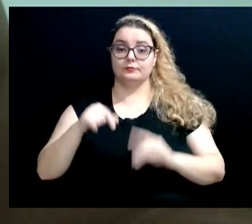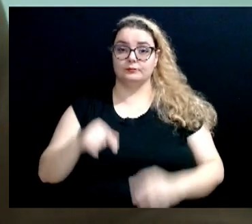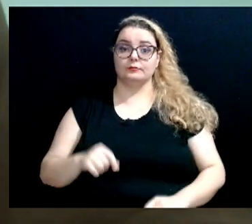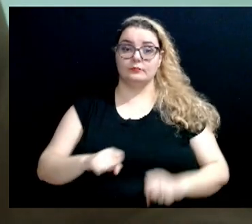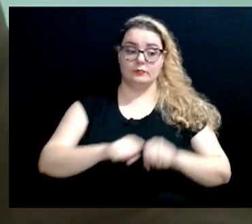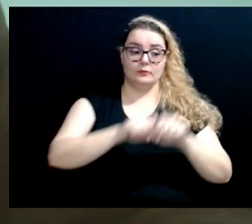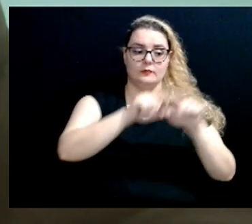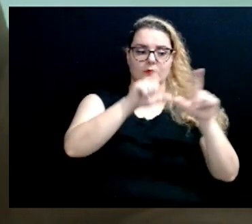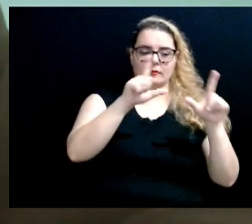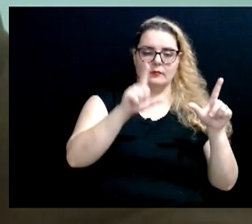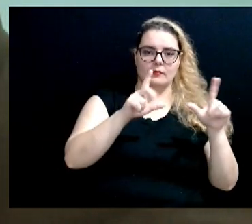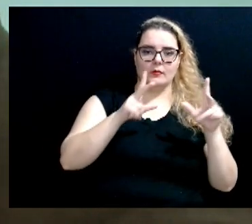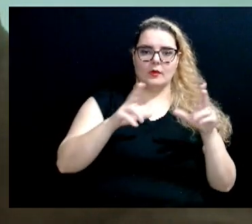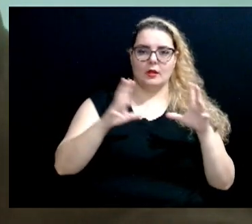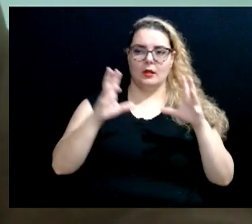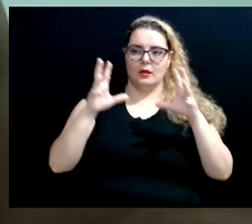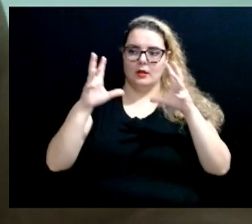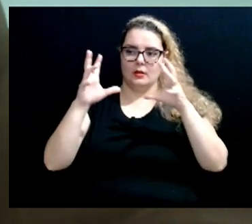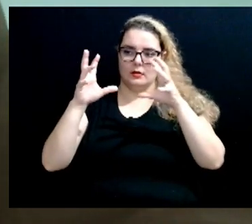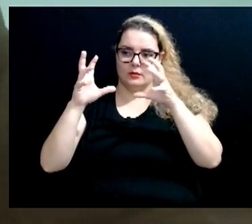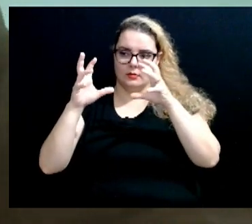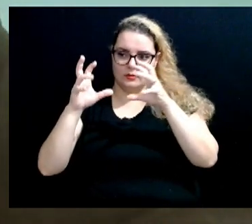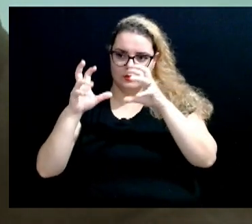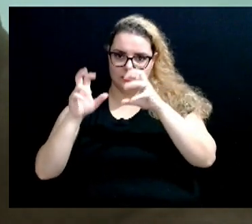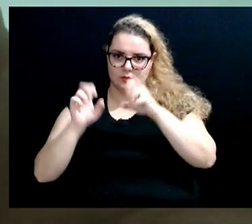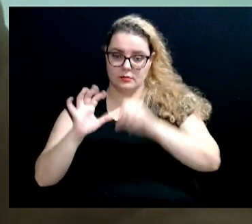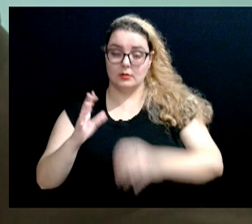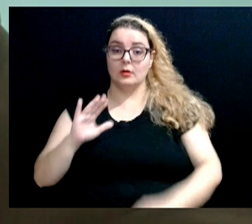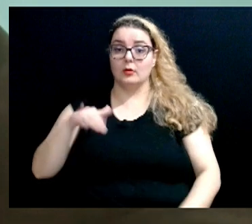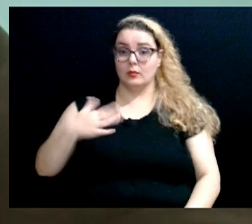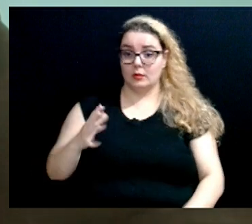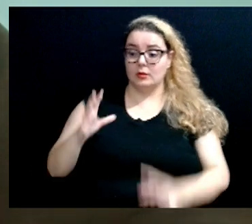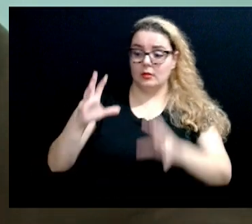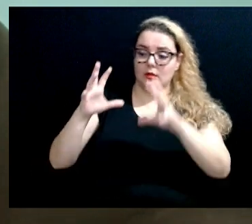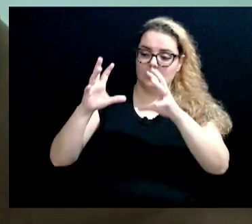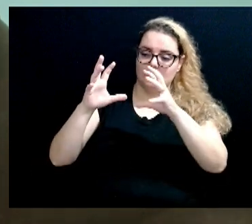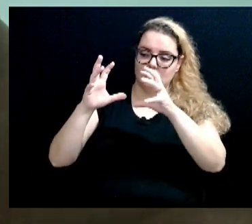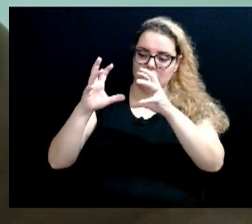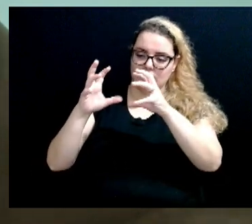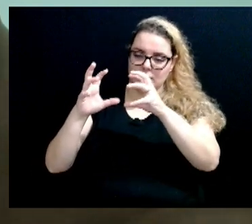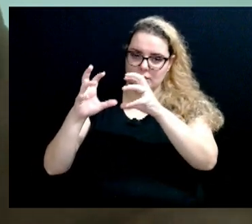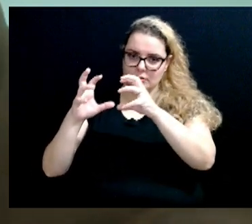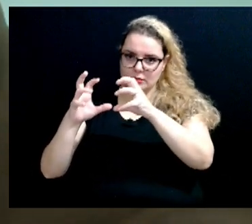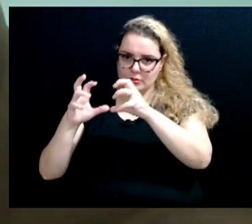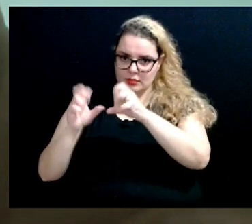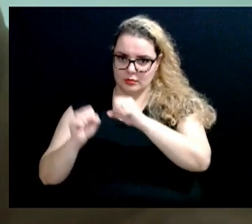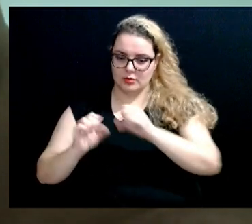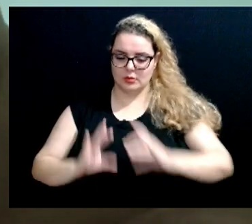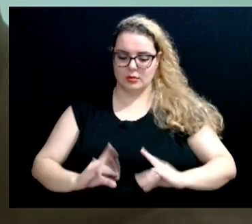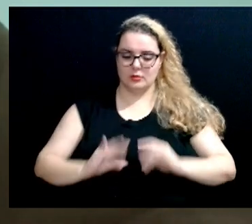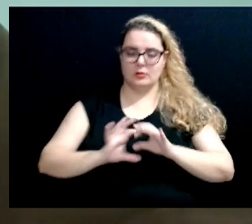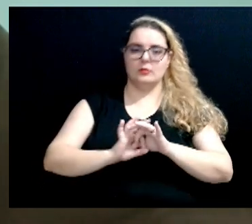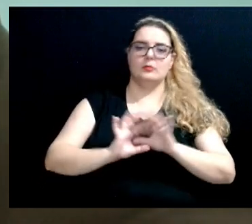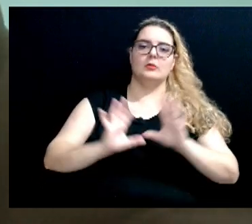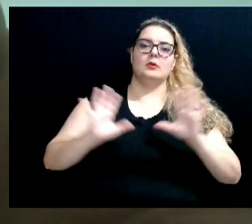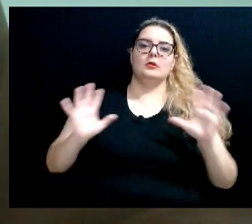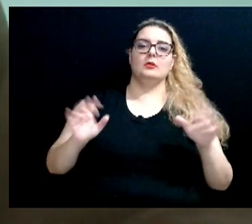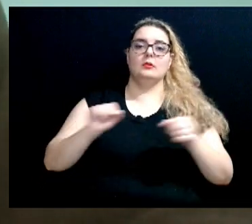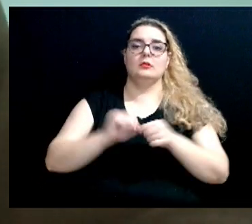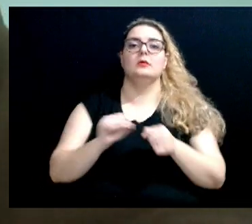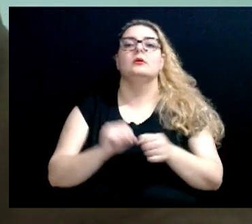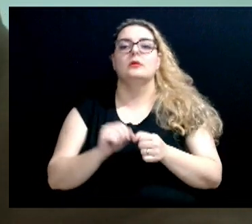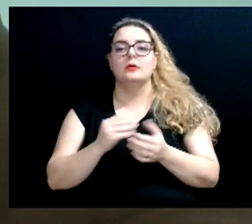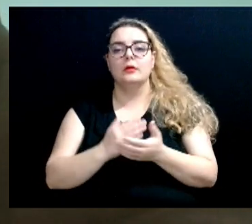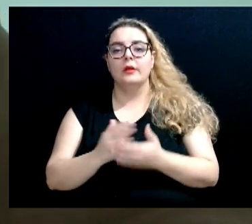que a luminosidade vai acontecendo. Quando a luminosidade vai diminuindo, esse hormônio é liberado, fazendo com que a gente comece a ter